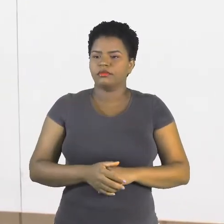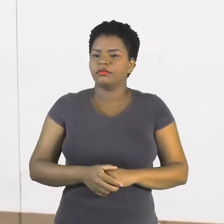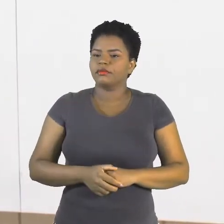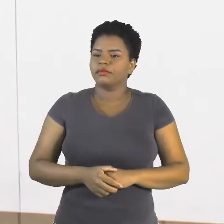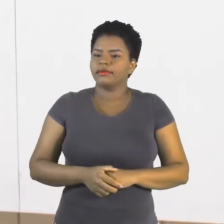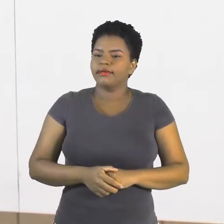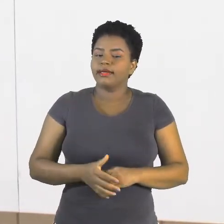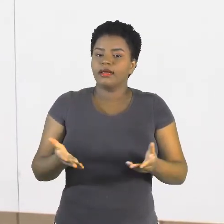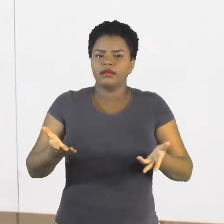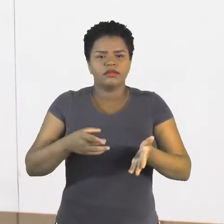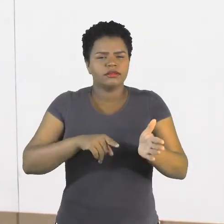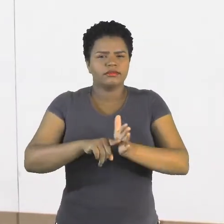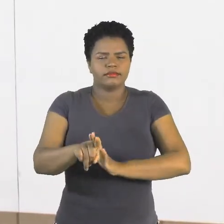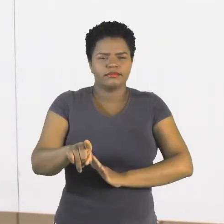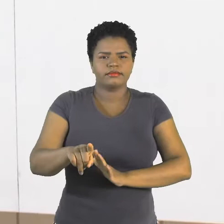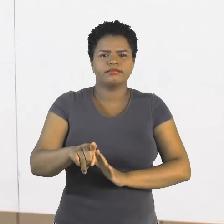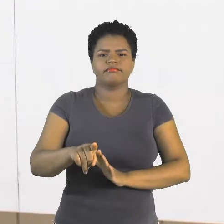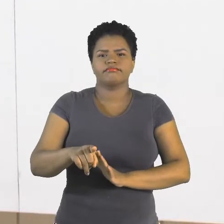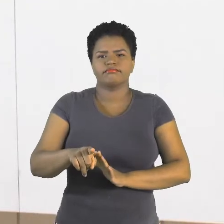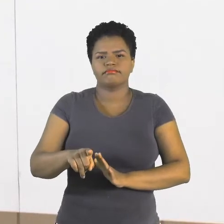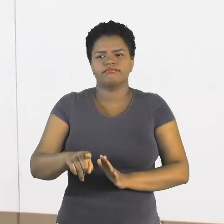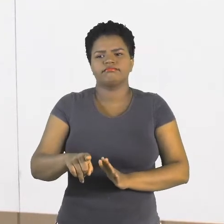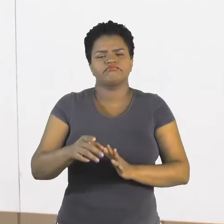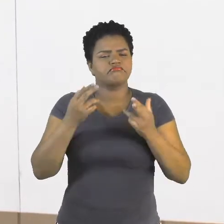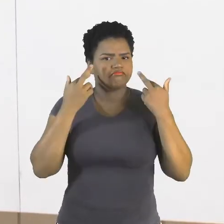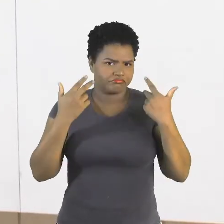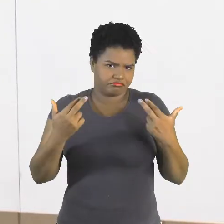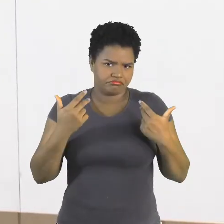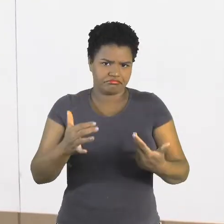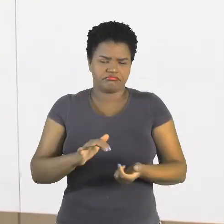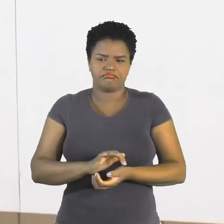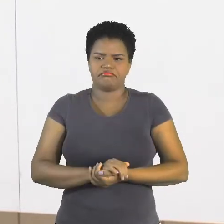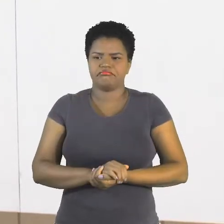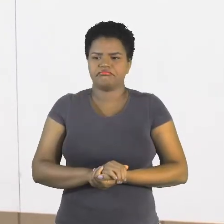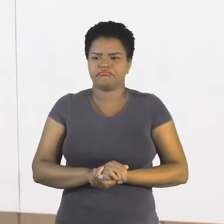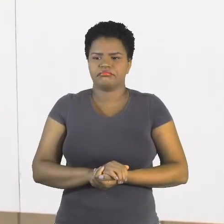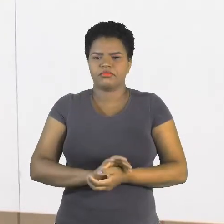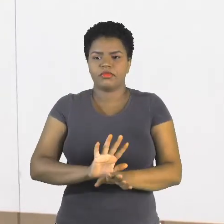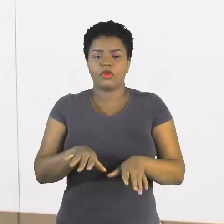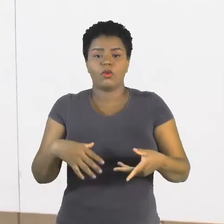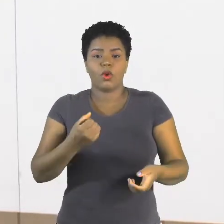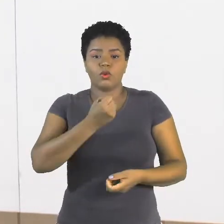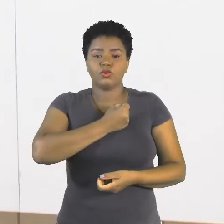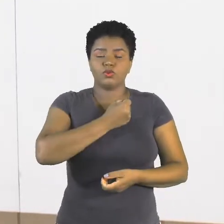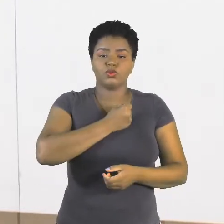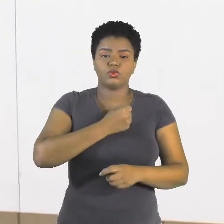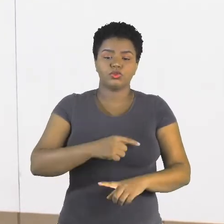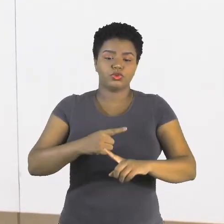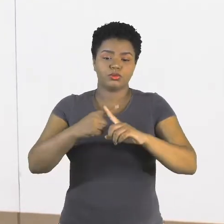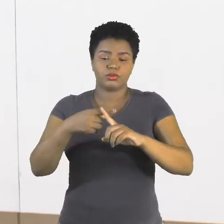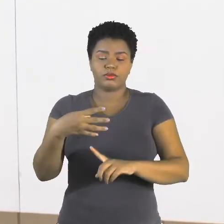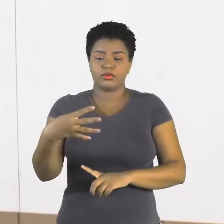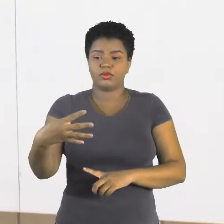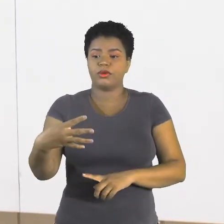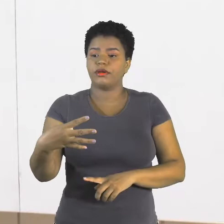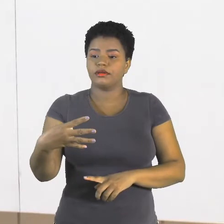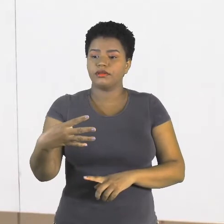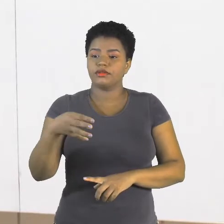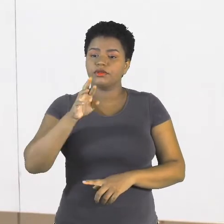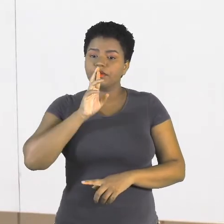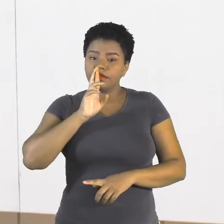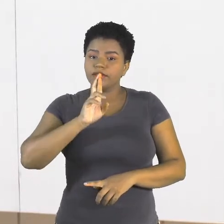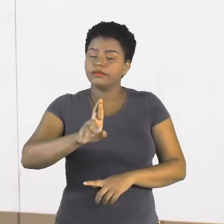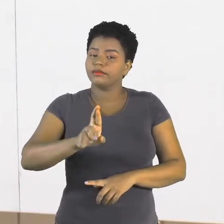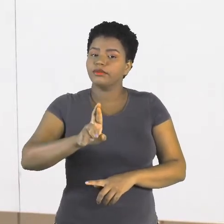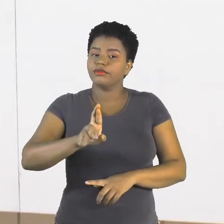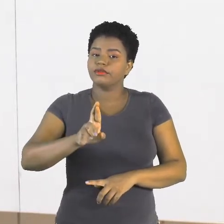me pergunto, de forma muito tranquila, que número eu multiplico por 4 e o resultado